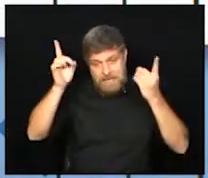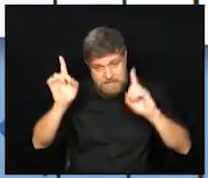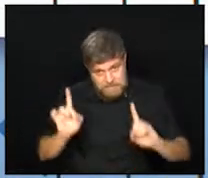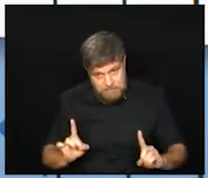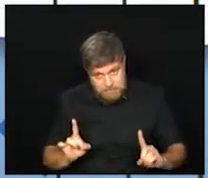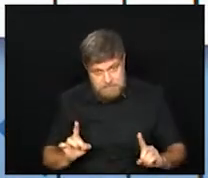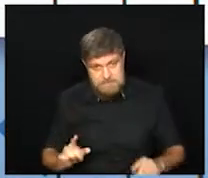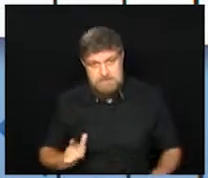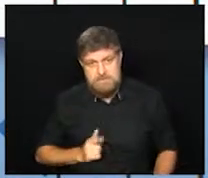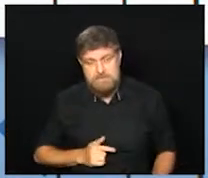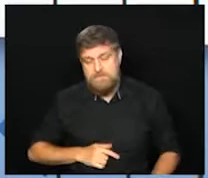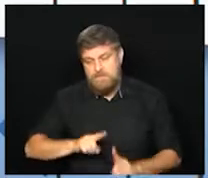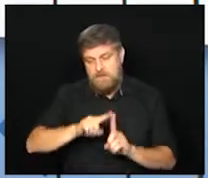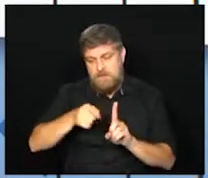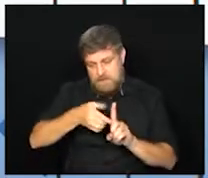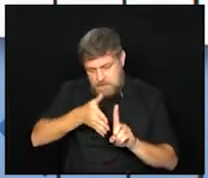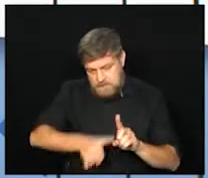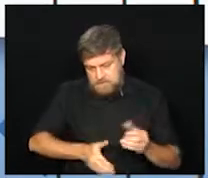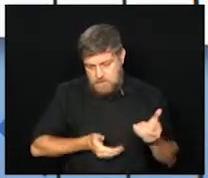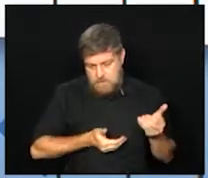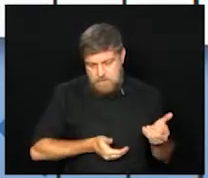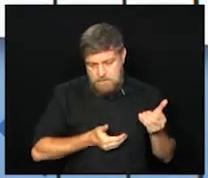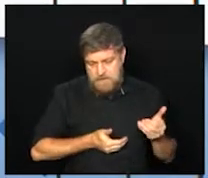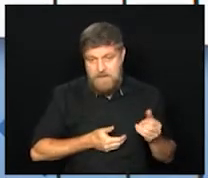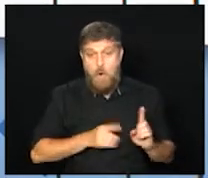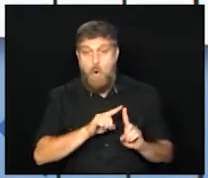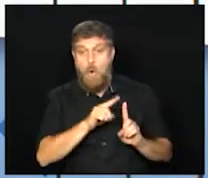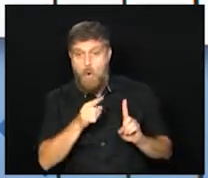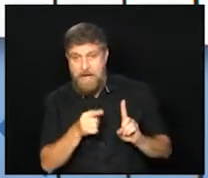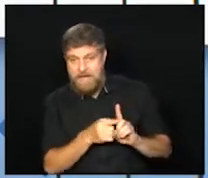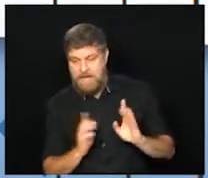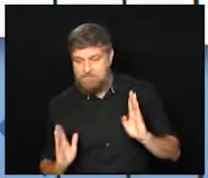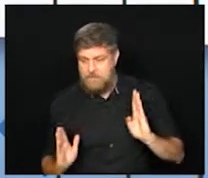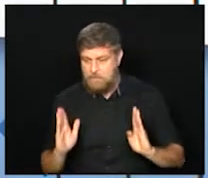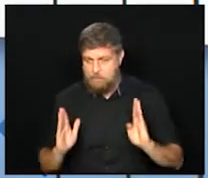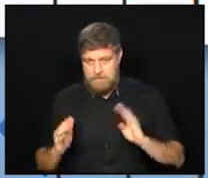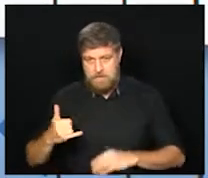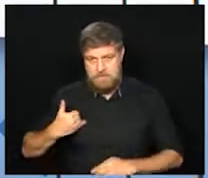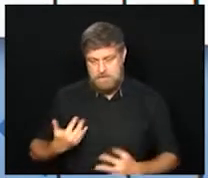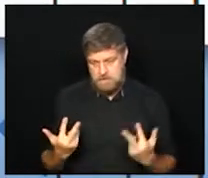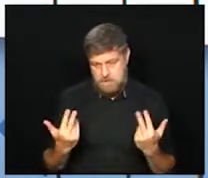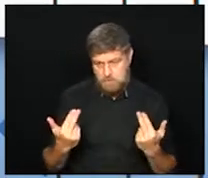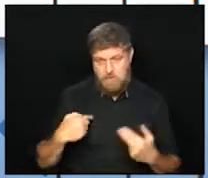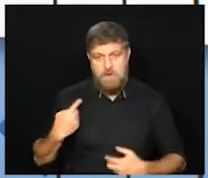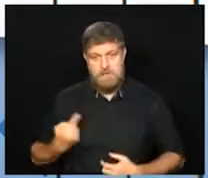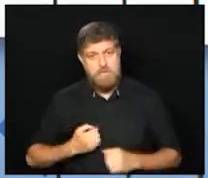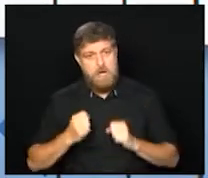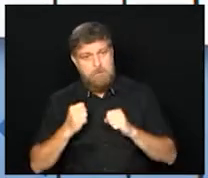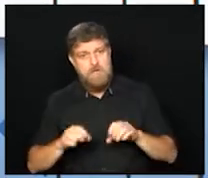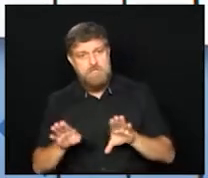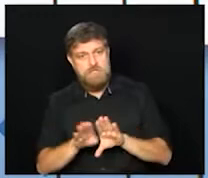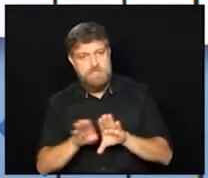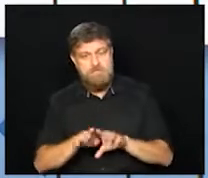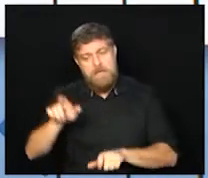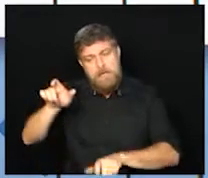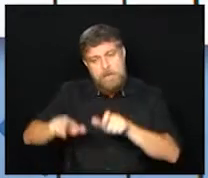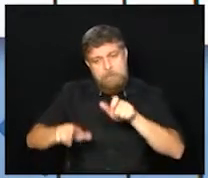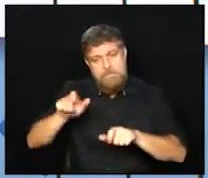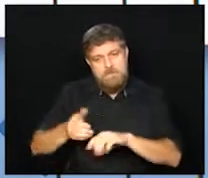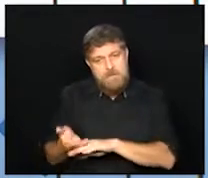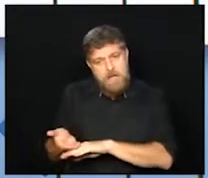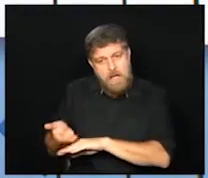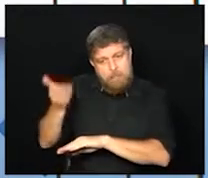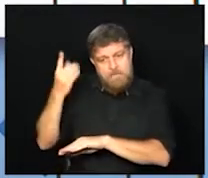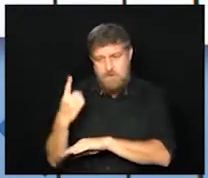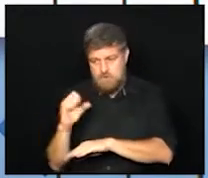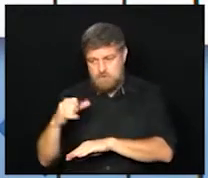deficiência, para as puérperas e gestantes nessa idade também. A gente ainda permite também a marcação de pessoas maiores de